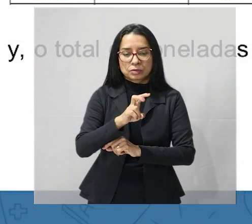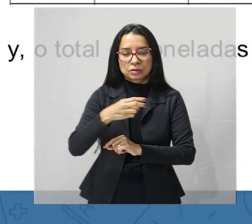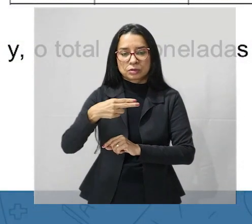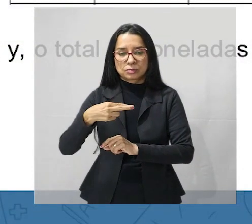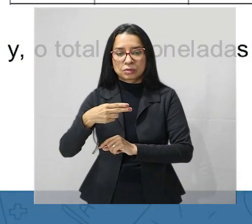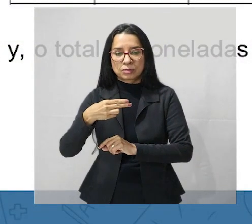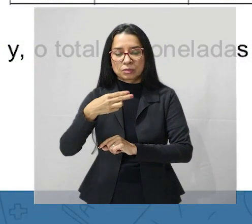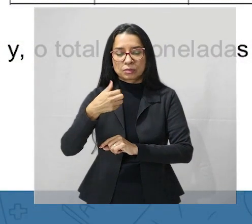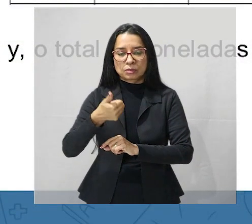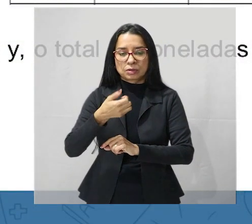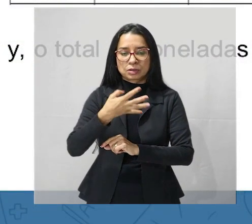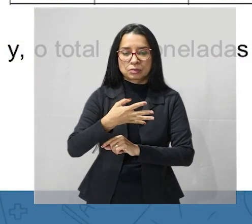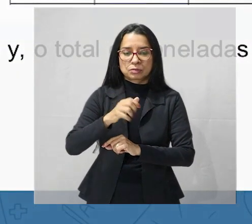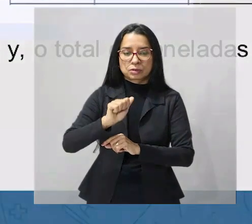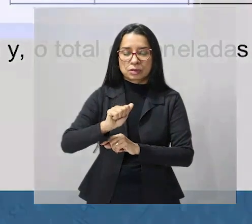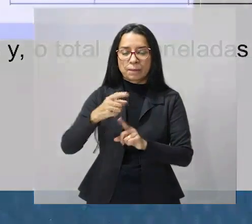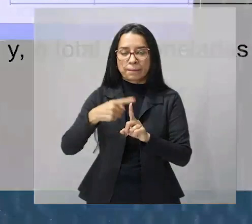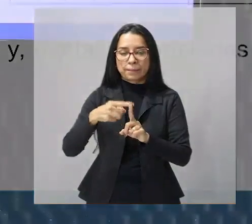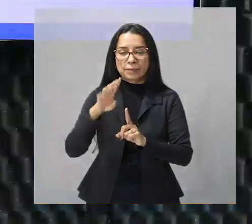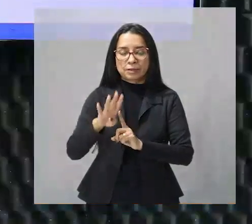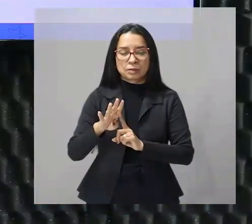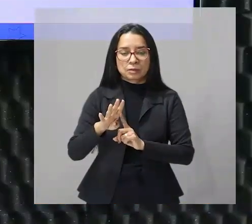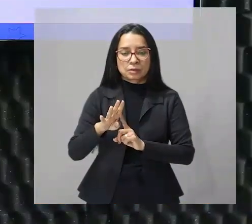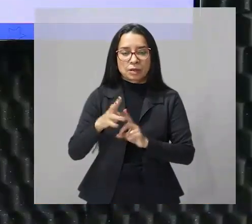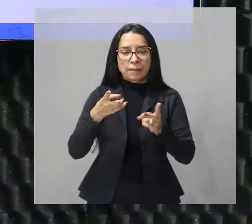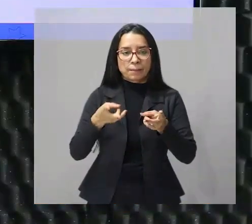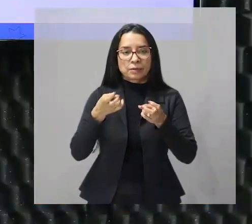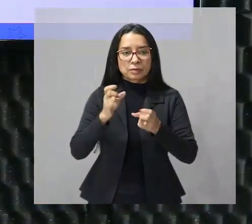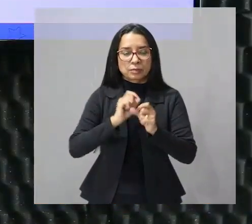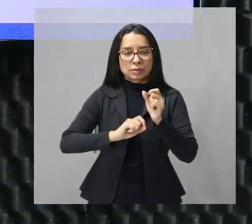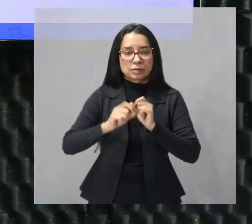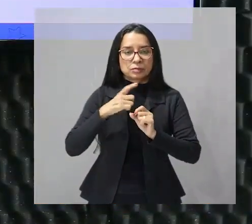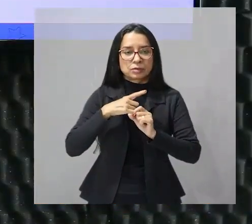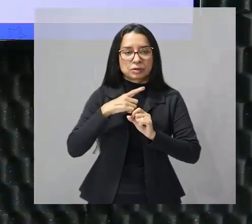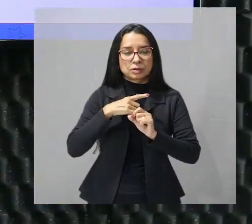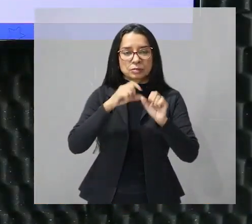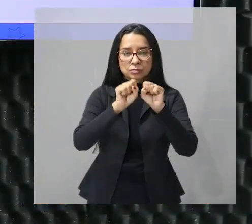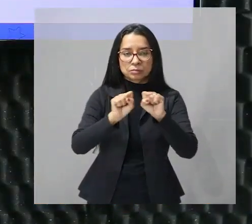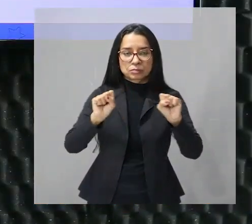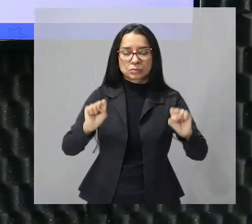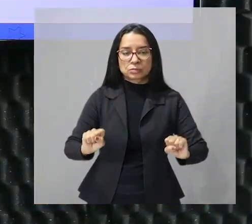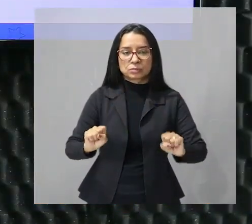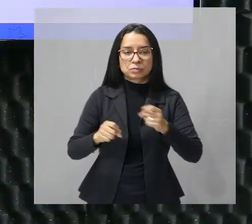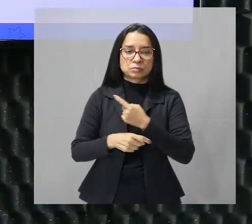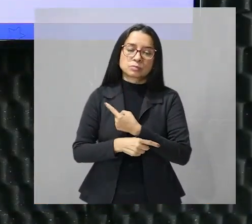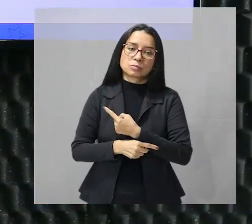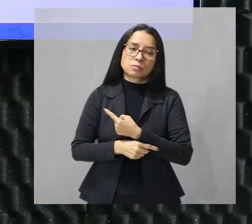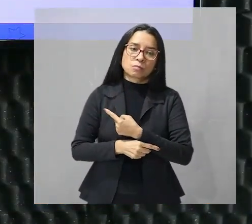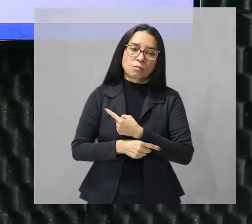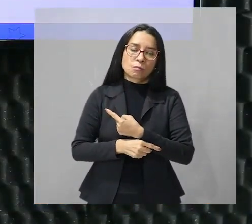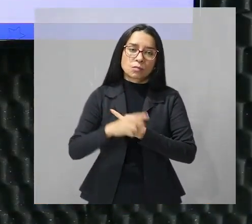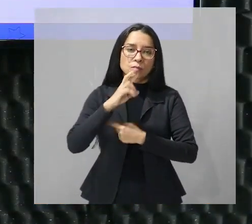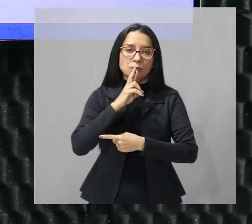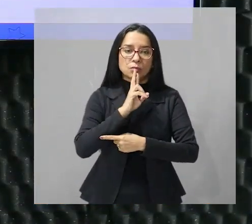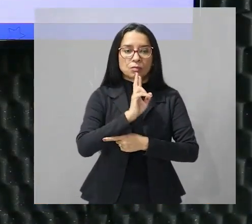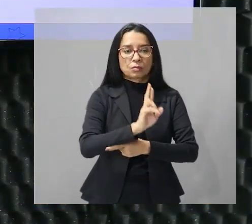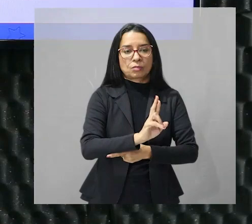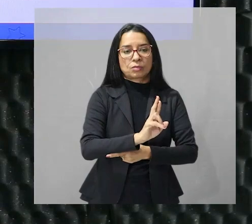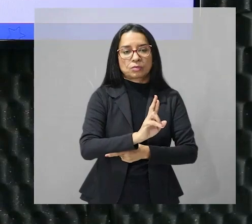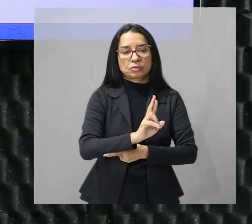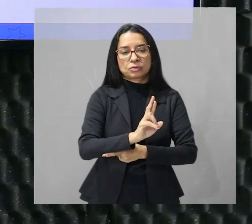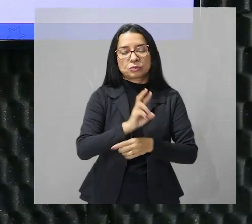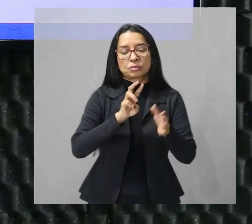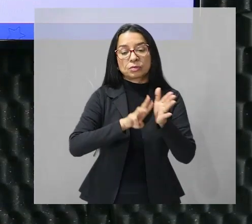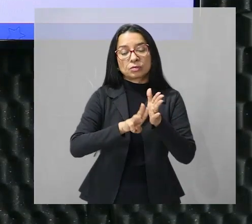é igual a 14A mais B, aqui você tá percebendo que nós temos um sistema, esse sistema vai ser resolvido pelo